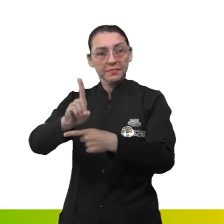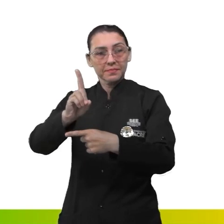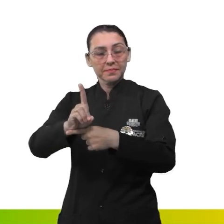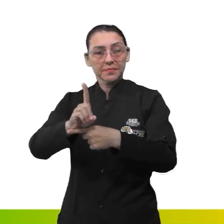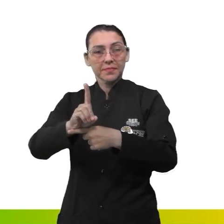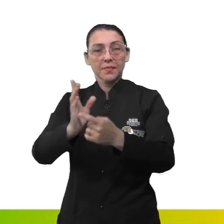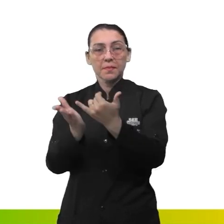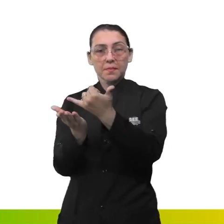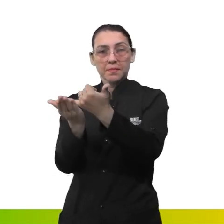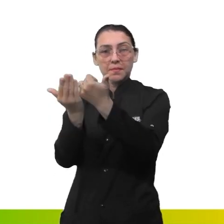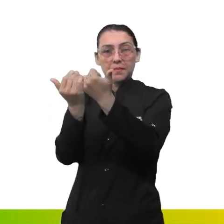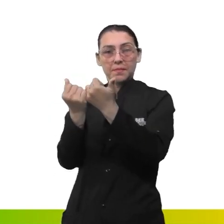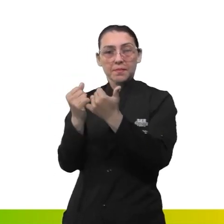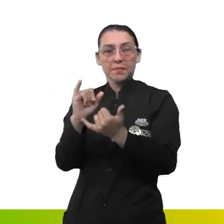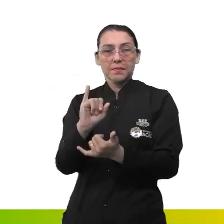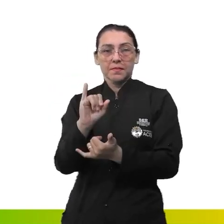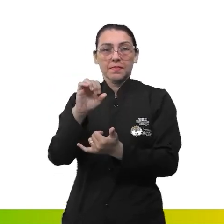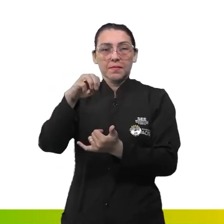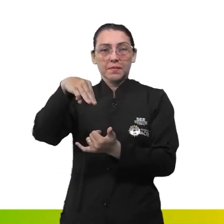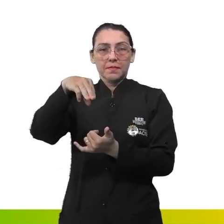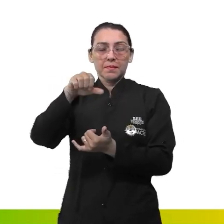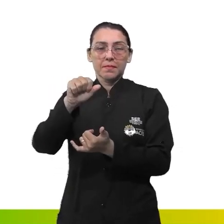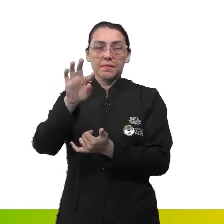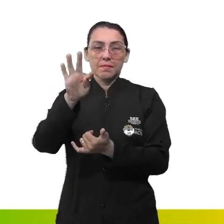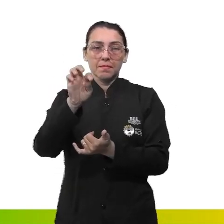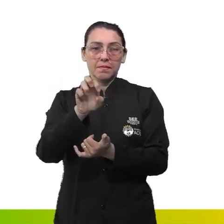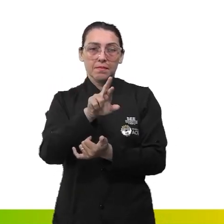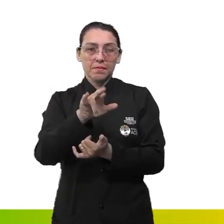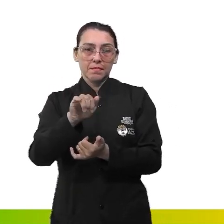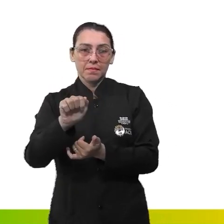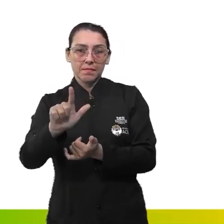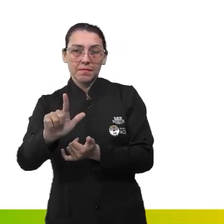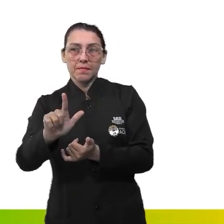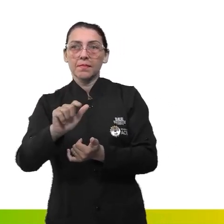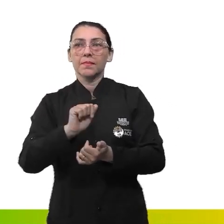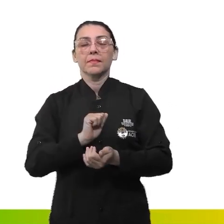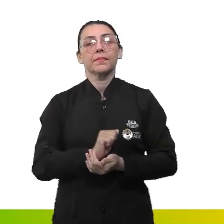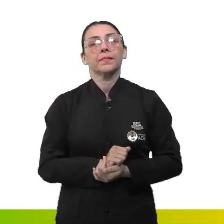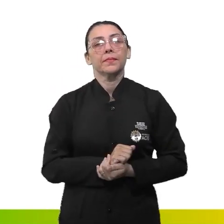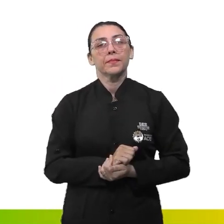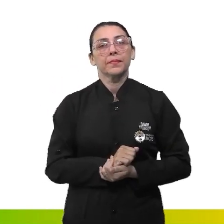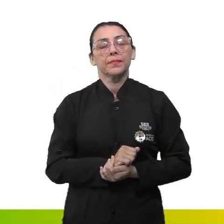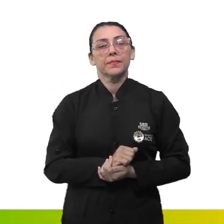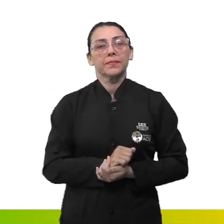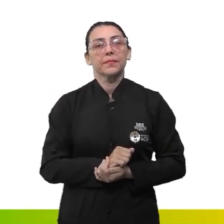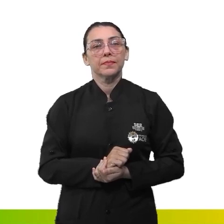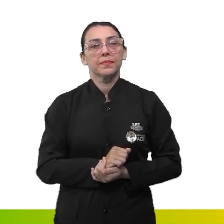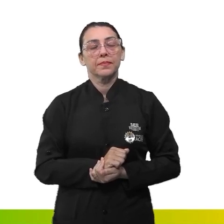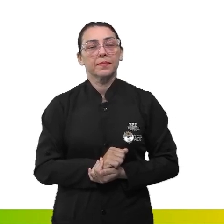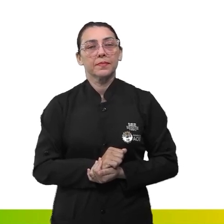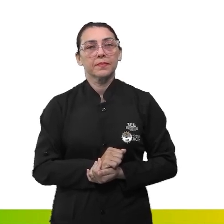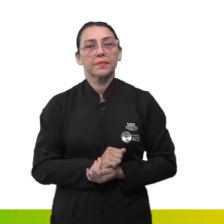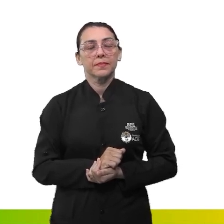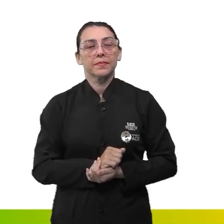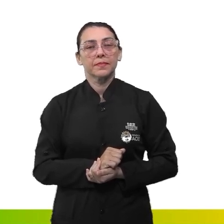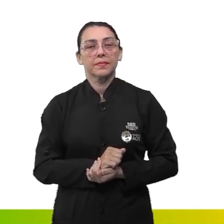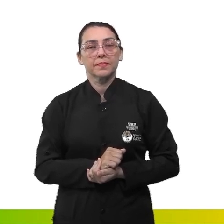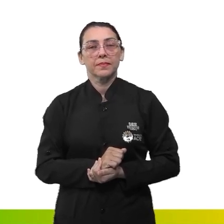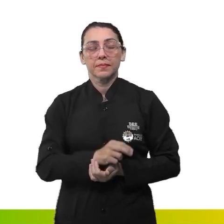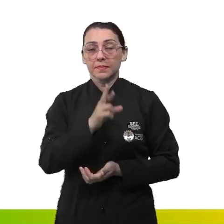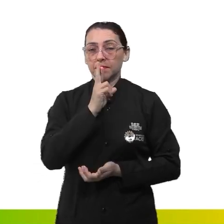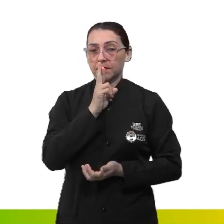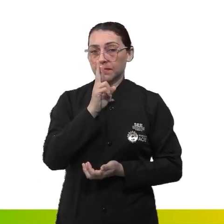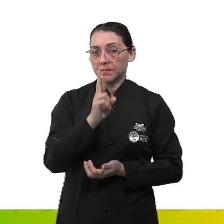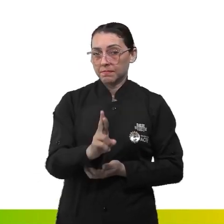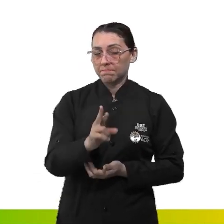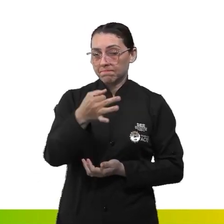letra D, patrimônio imaterial. Acaba, digamos assim, sendo a